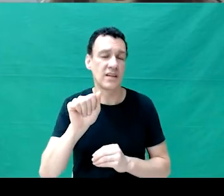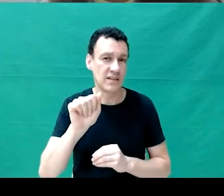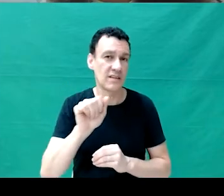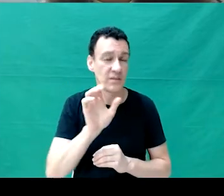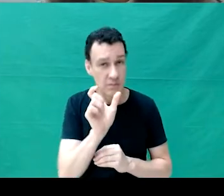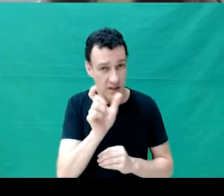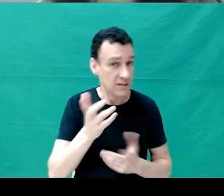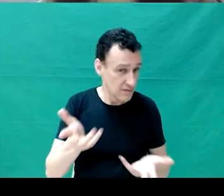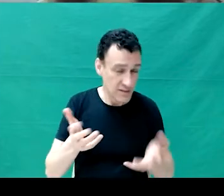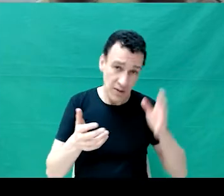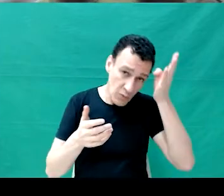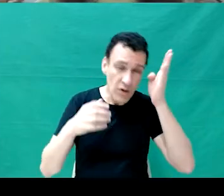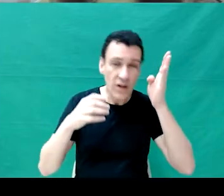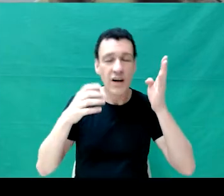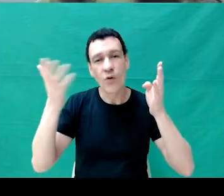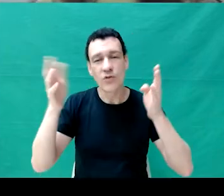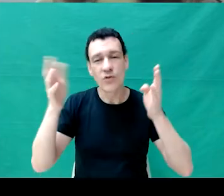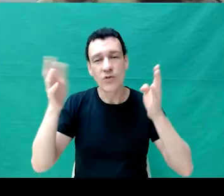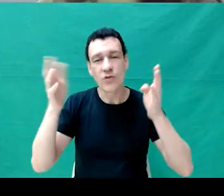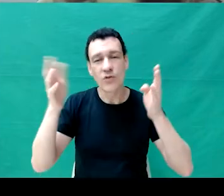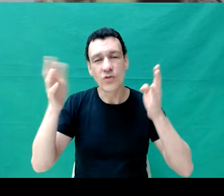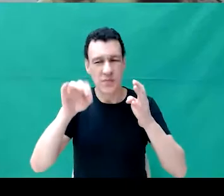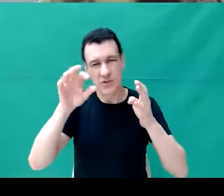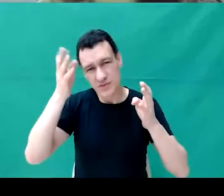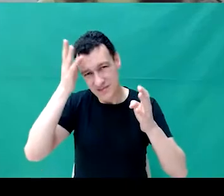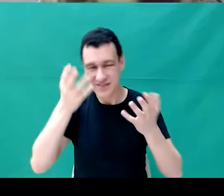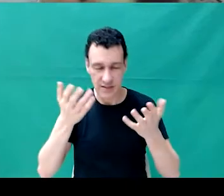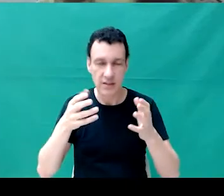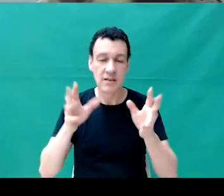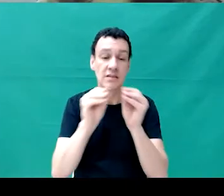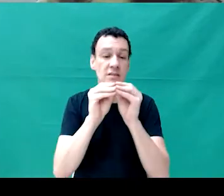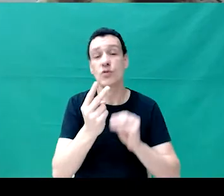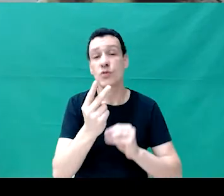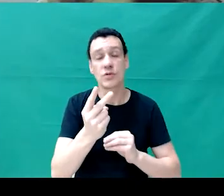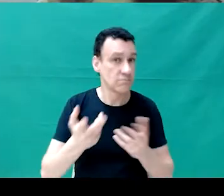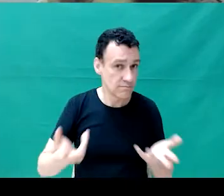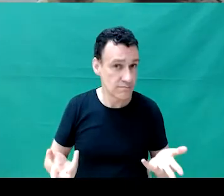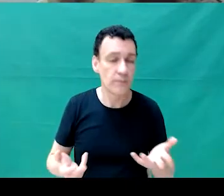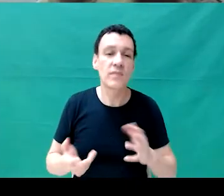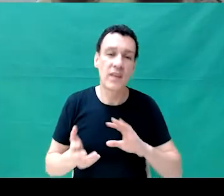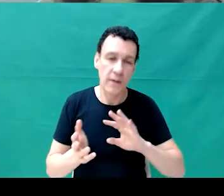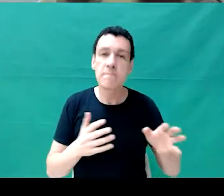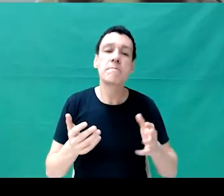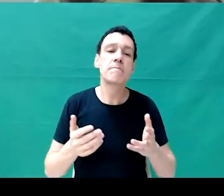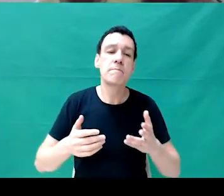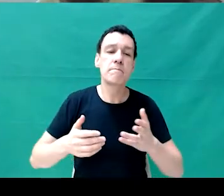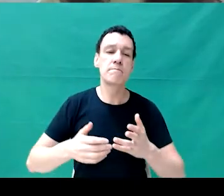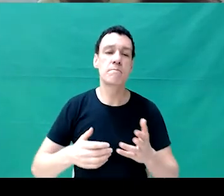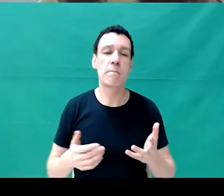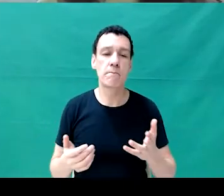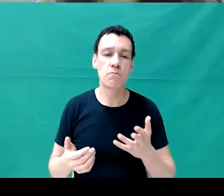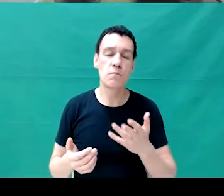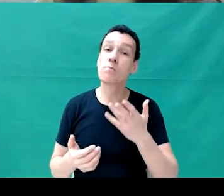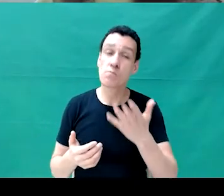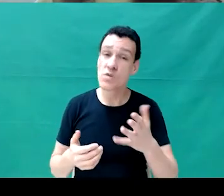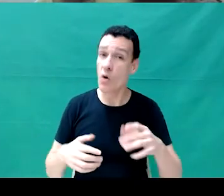anos atrás. E a enorme carga pejorativa disso é ainda maior quando a gente fala de mulata tipo